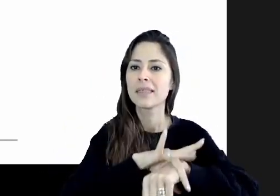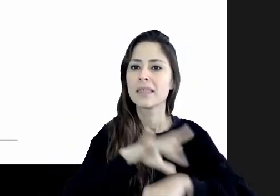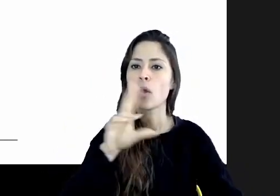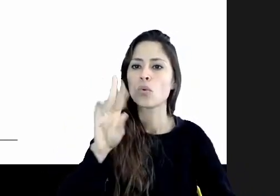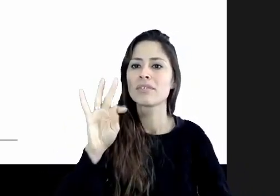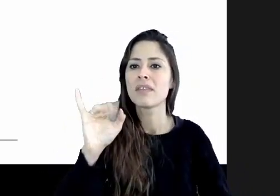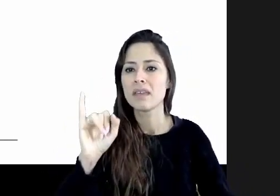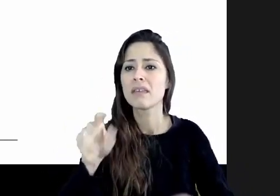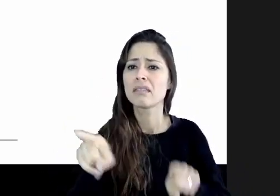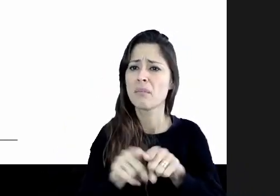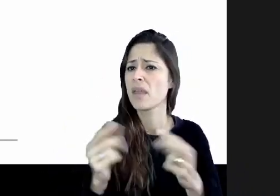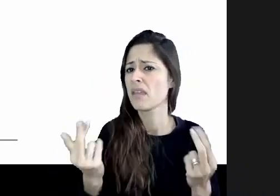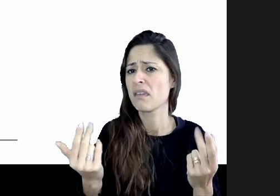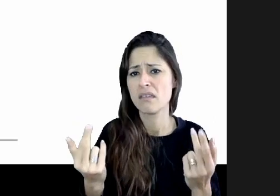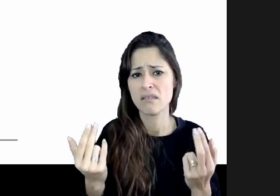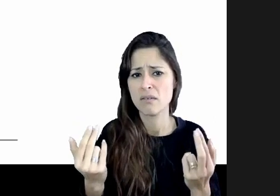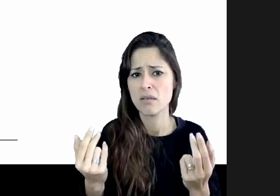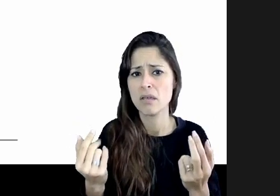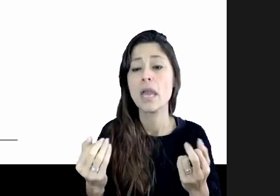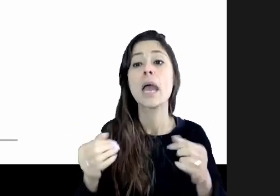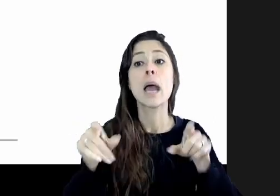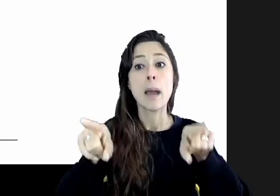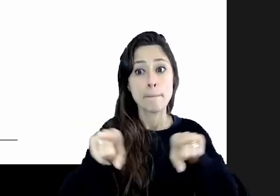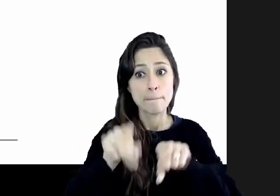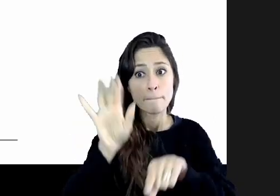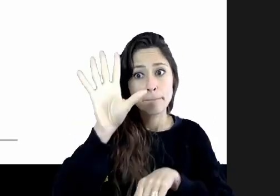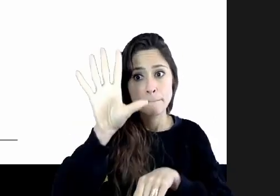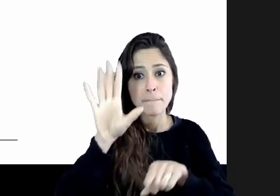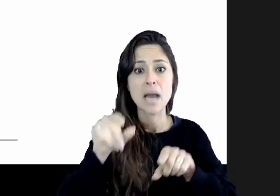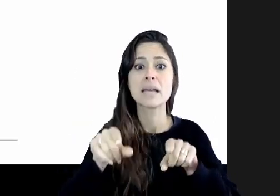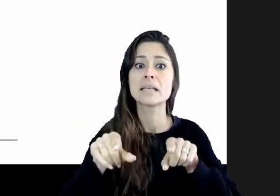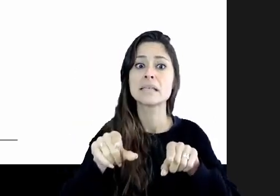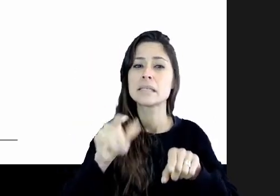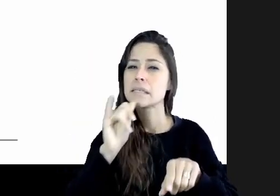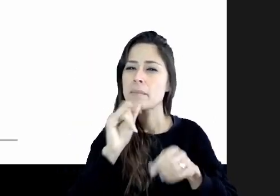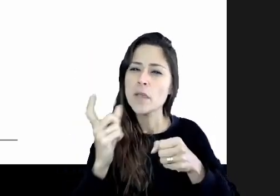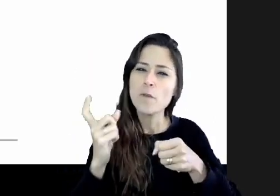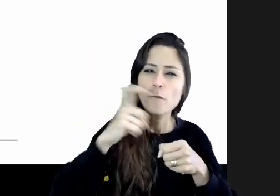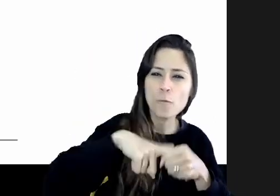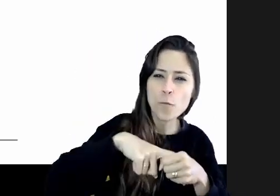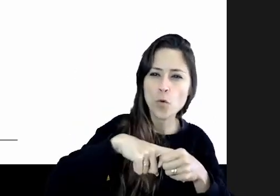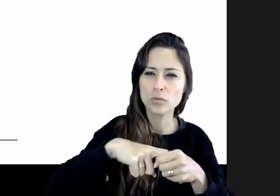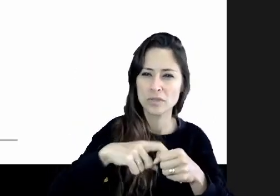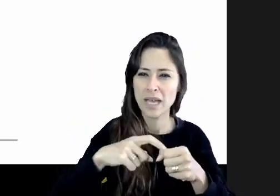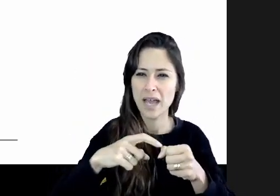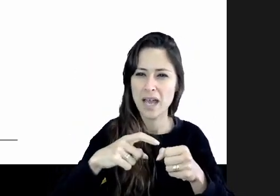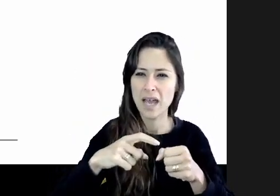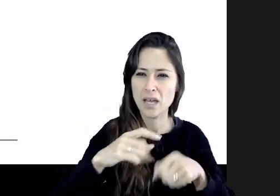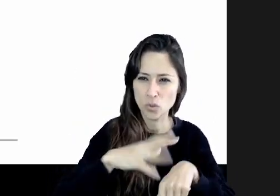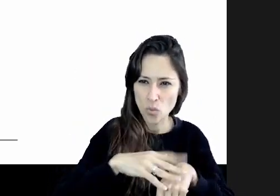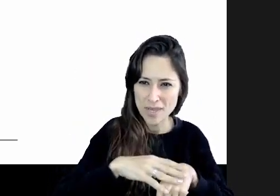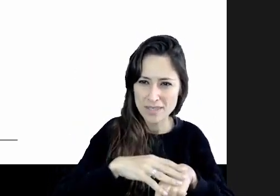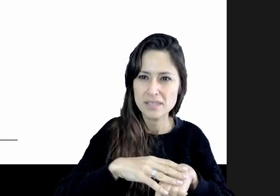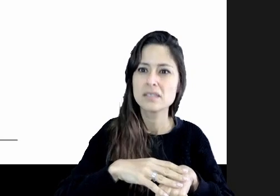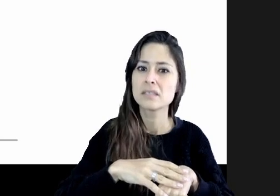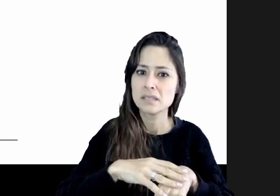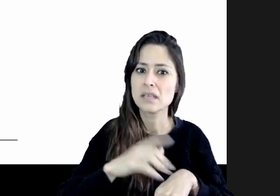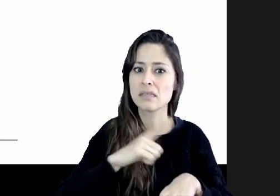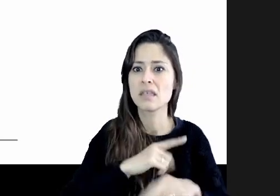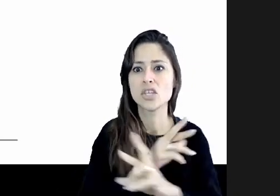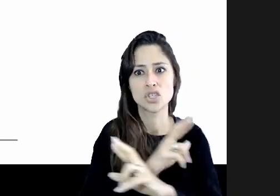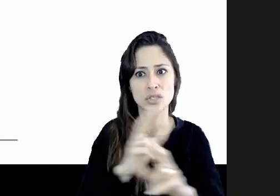quesito readmissão, nós tivemos 4 readmissões contra uma, 4 readmissões na cirurgia aberta contra uma no robô. Isso não